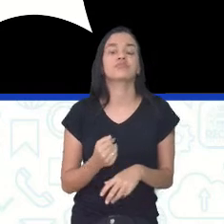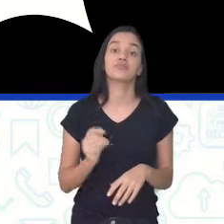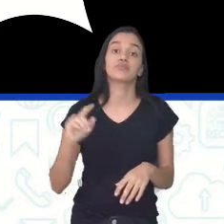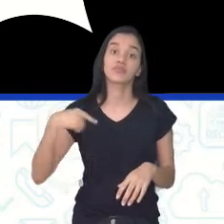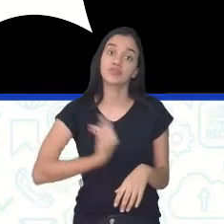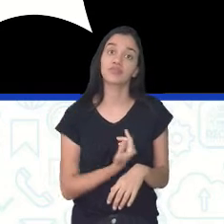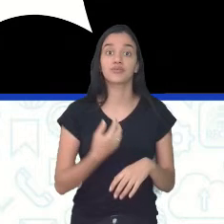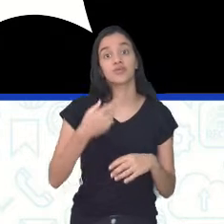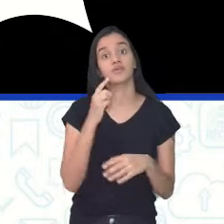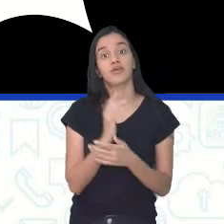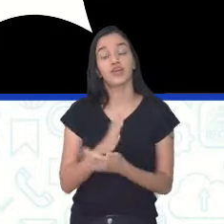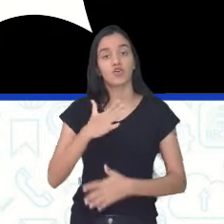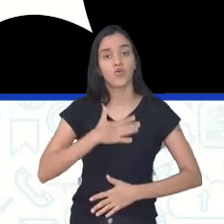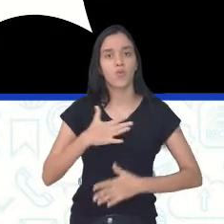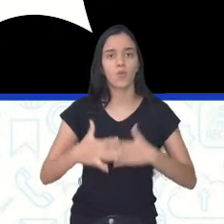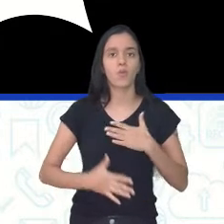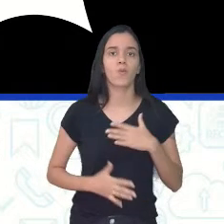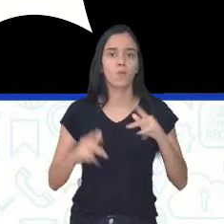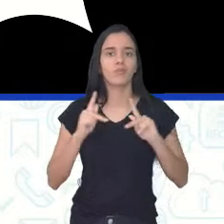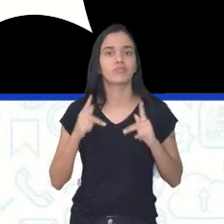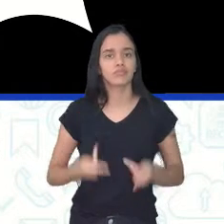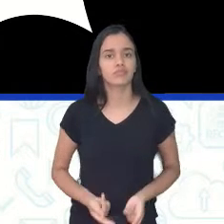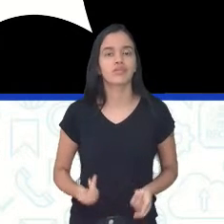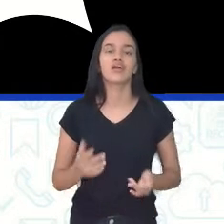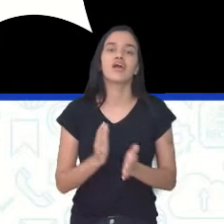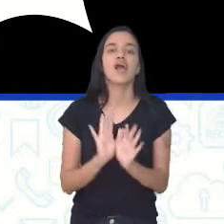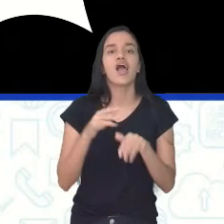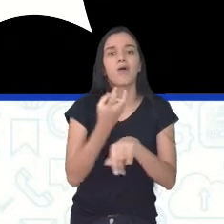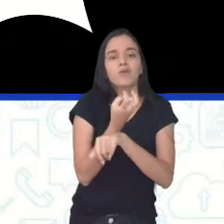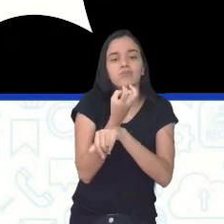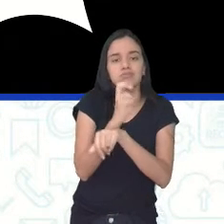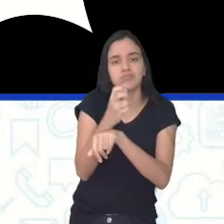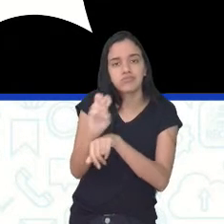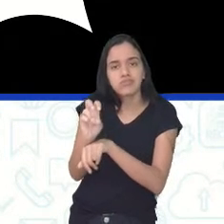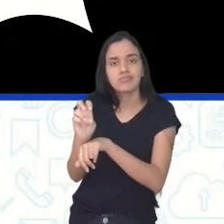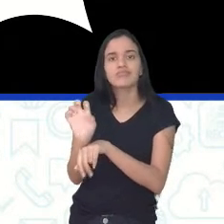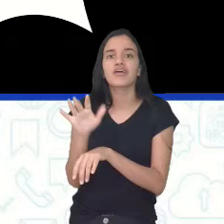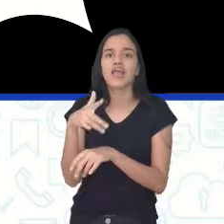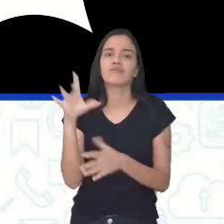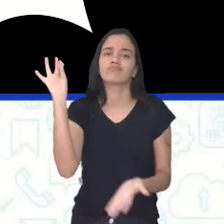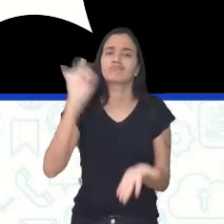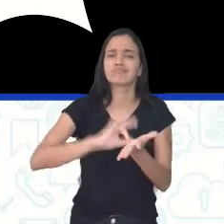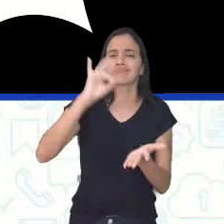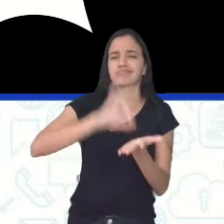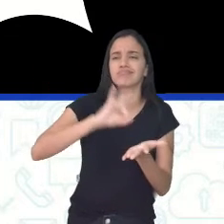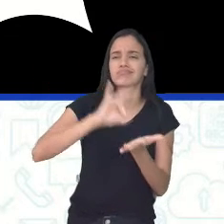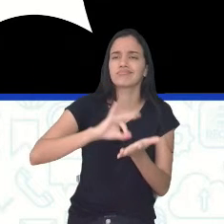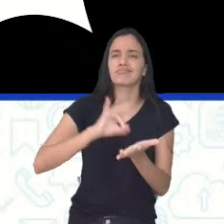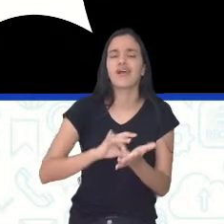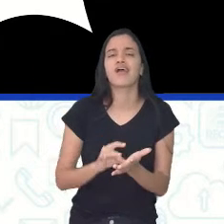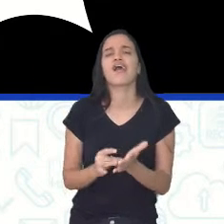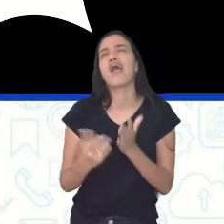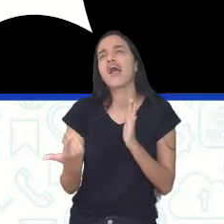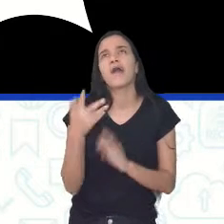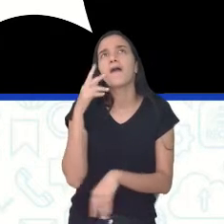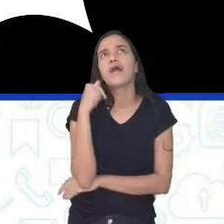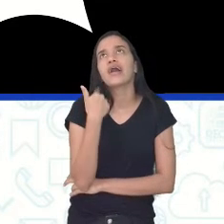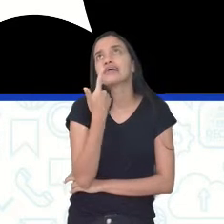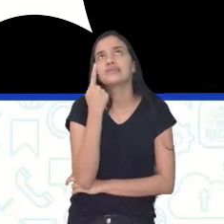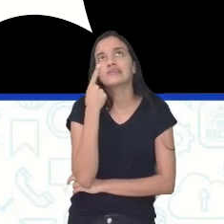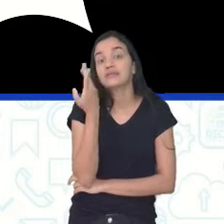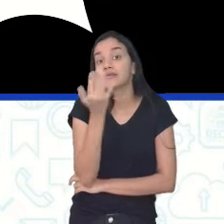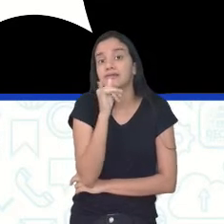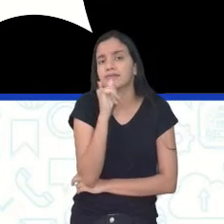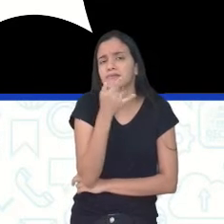está falando que o corpo humano é uma verdadeira máquina. Né? Então, aí a gente vê a máquina, a gente associa logo a